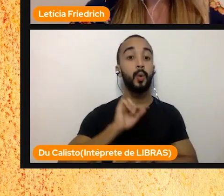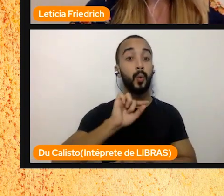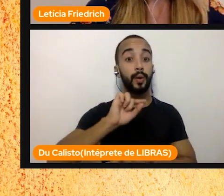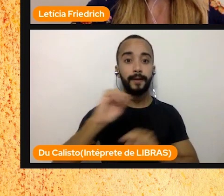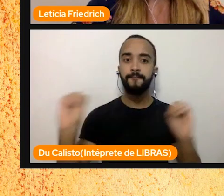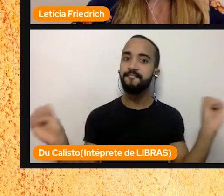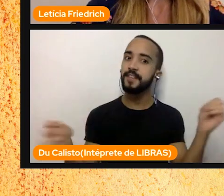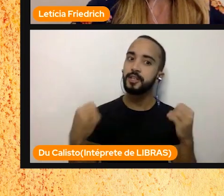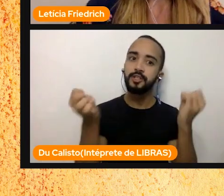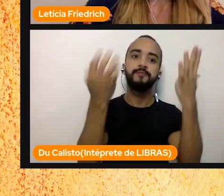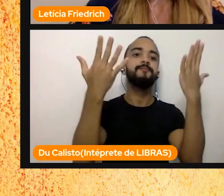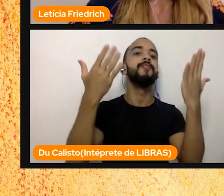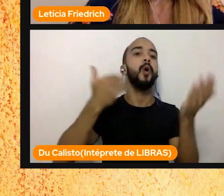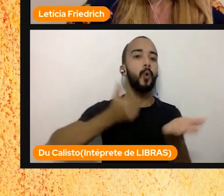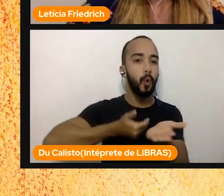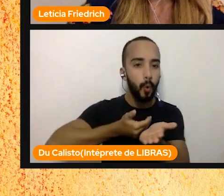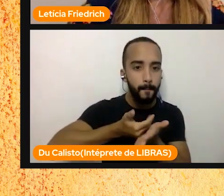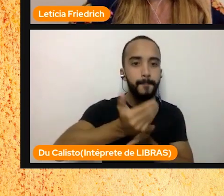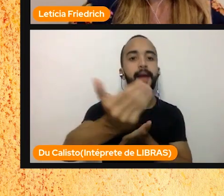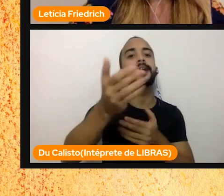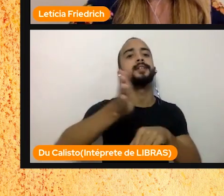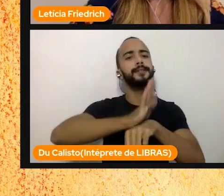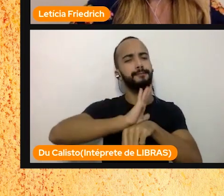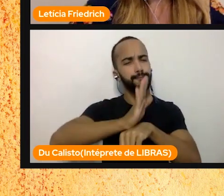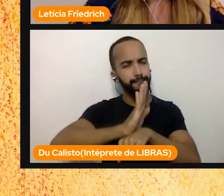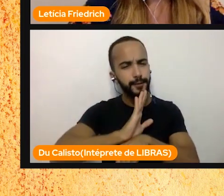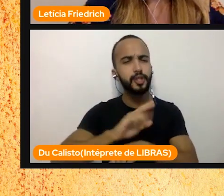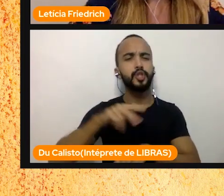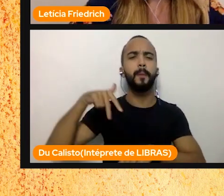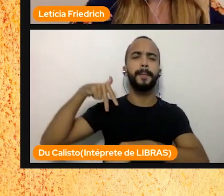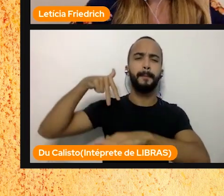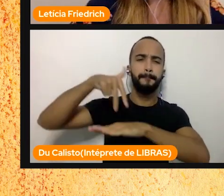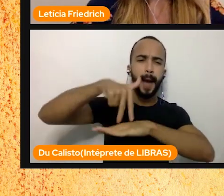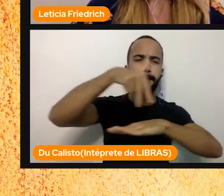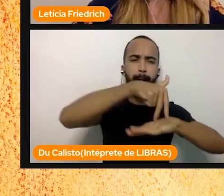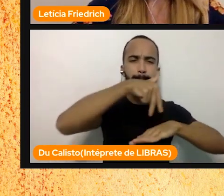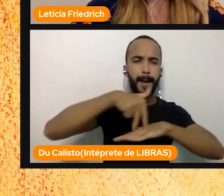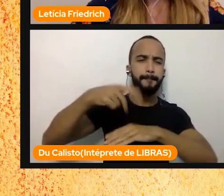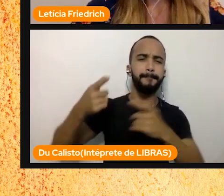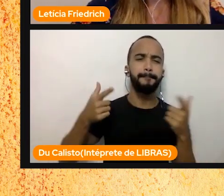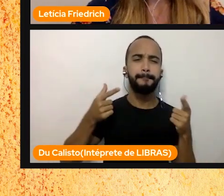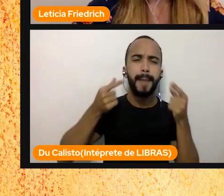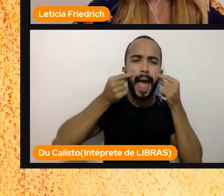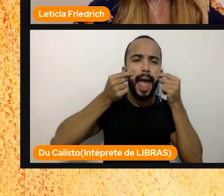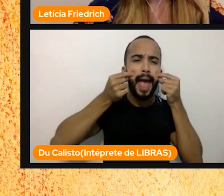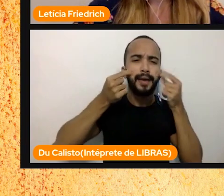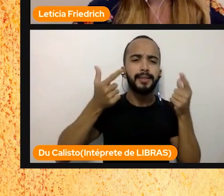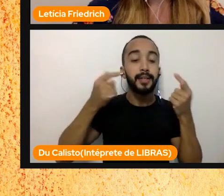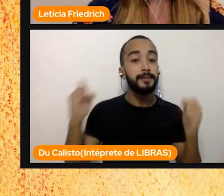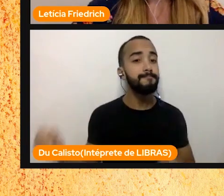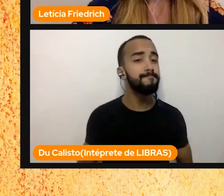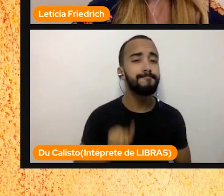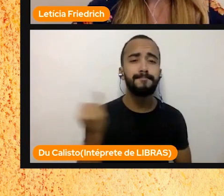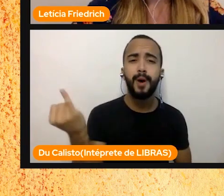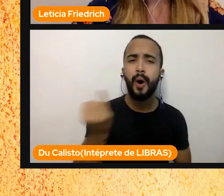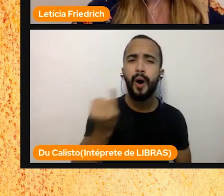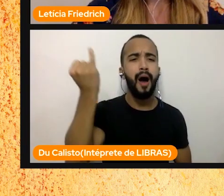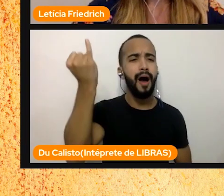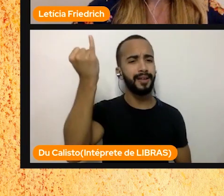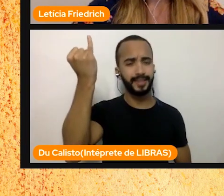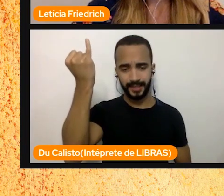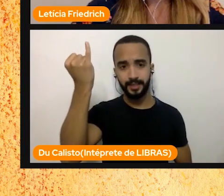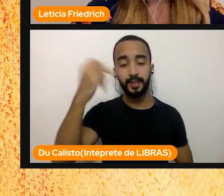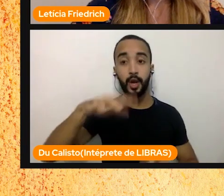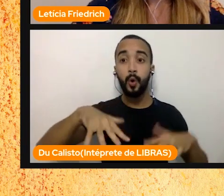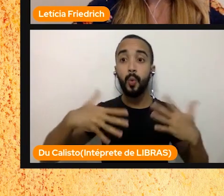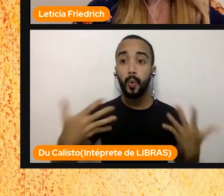ser assistidos por grandes plateias, essa experiência coletiva do cinema é muito importante. E espero que quando o Animais